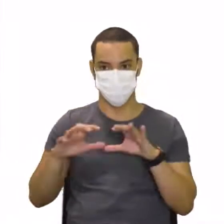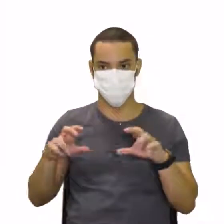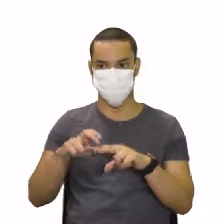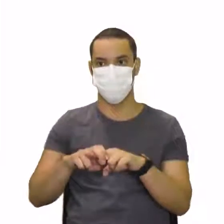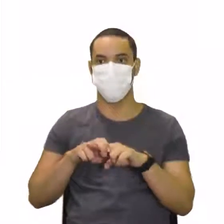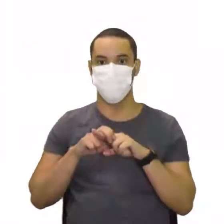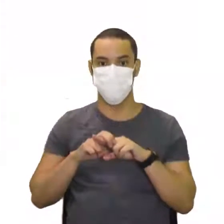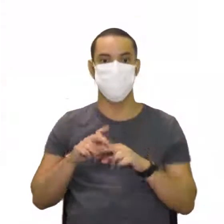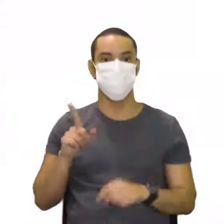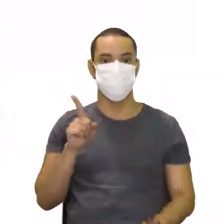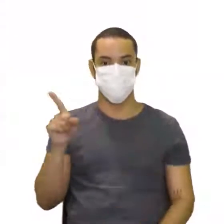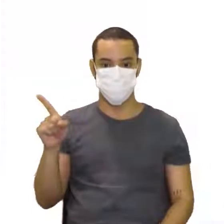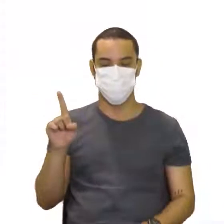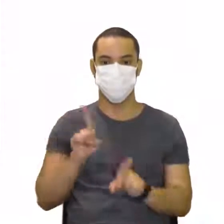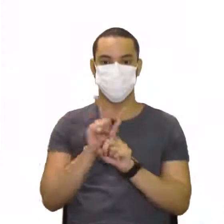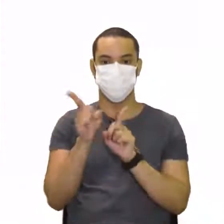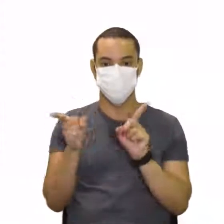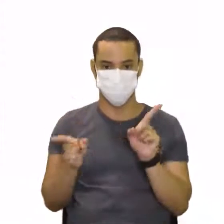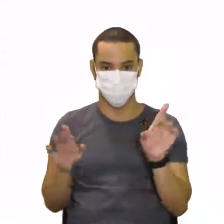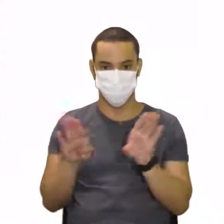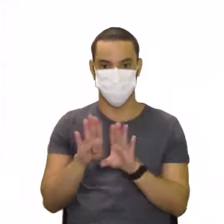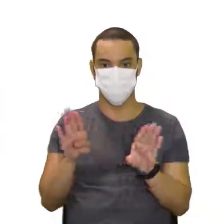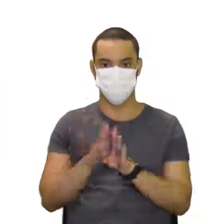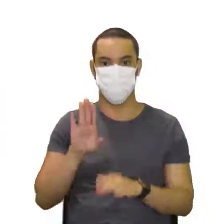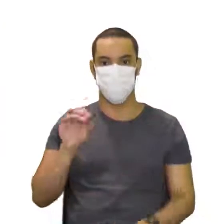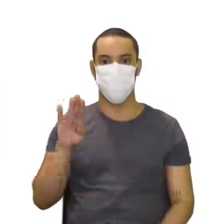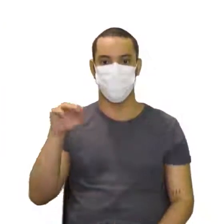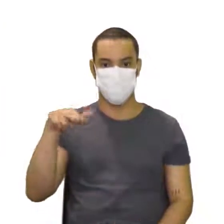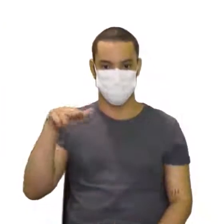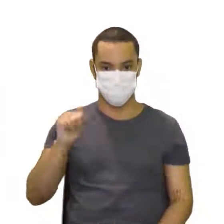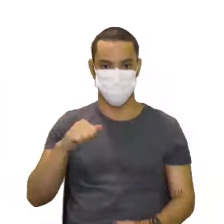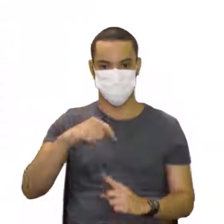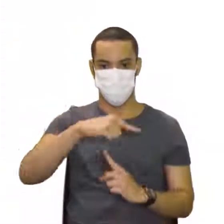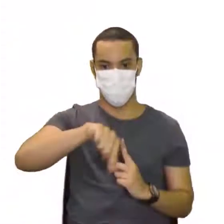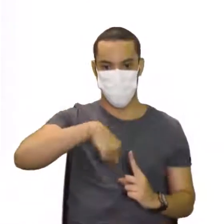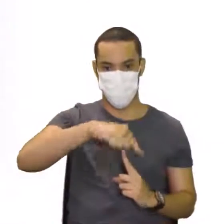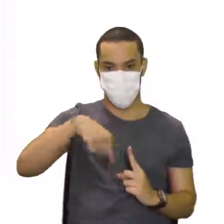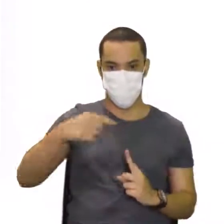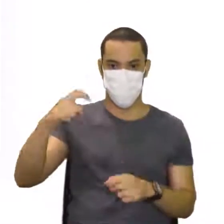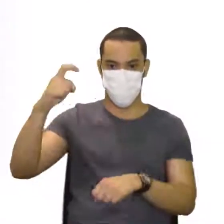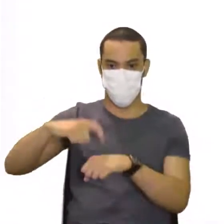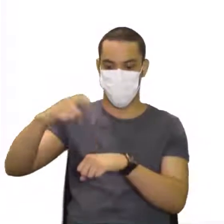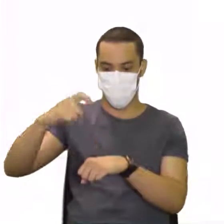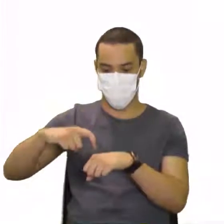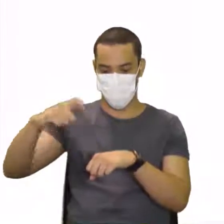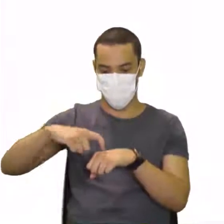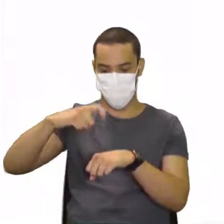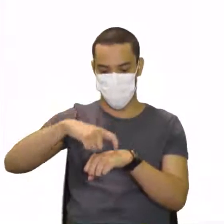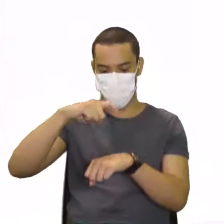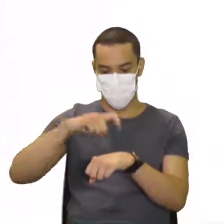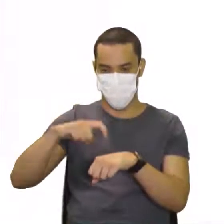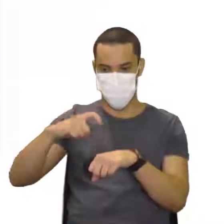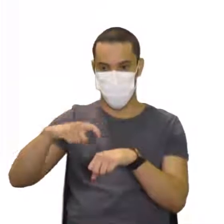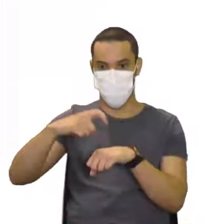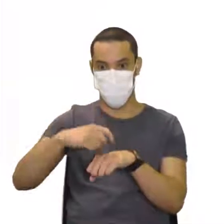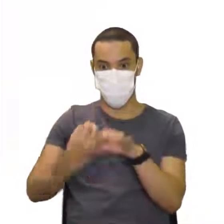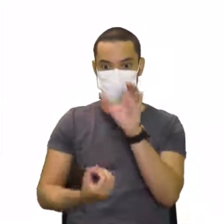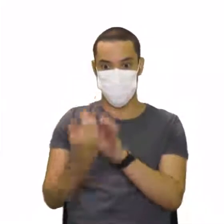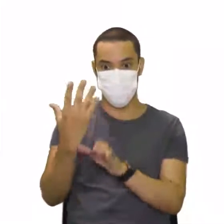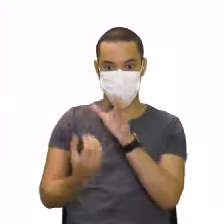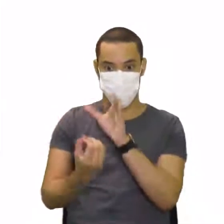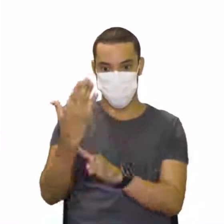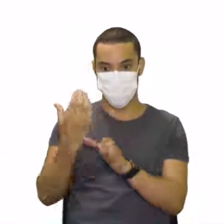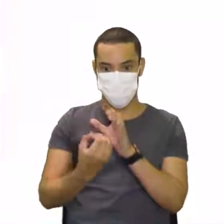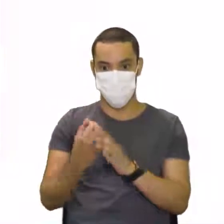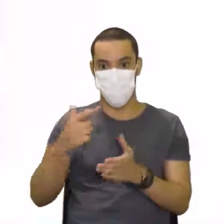a nossa agulha aqui, tá aqui a bobina móvel, né, pessoal? Então a agulha batendo aqui, ó, ia formando a mensagem, tá aqui a nossa cinta